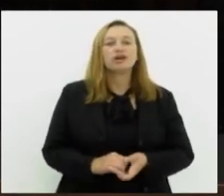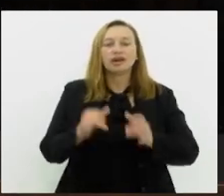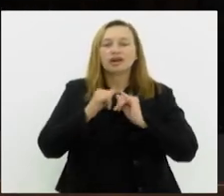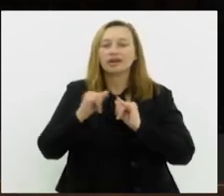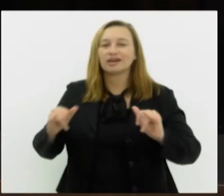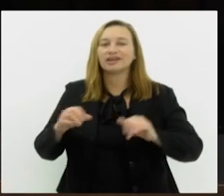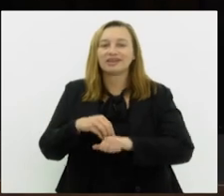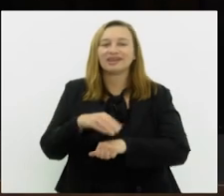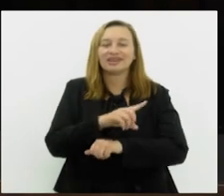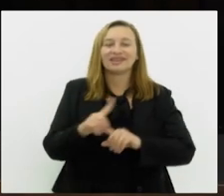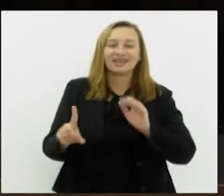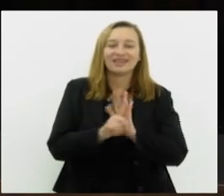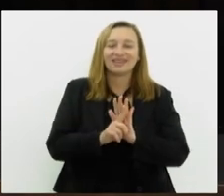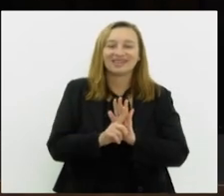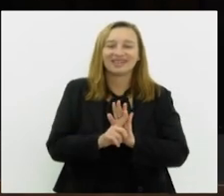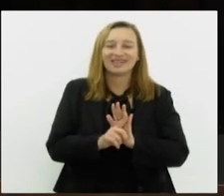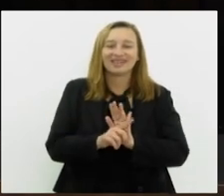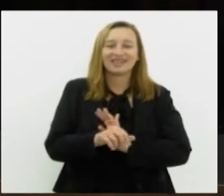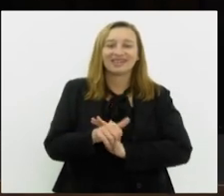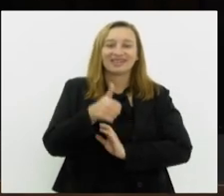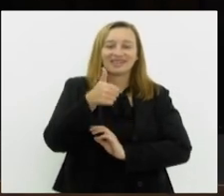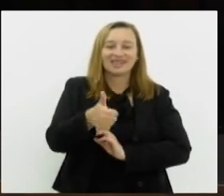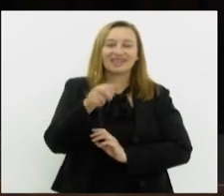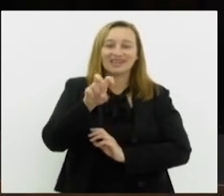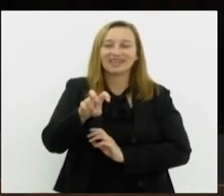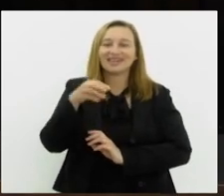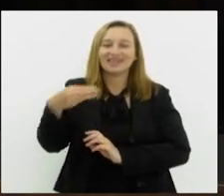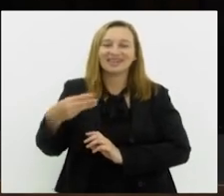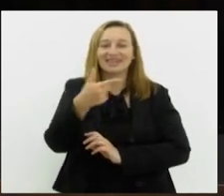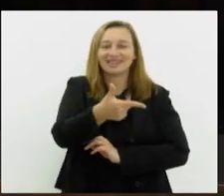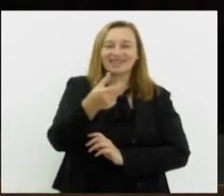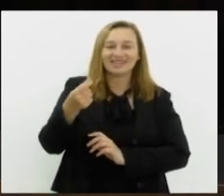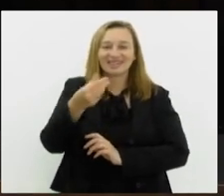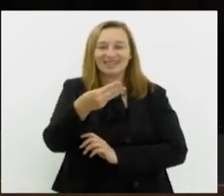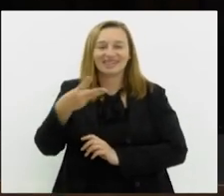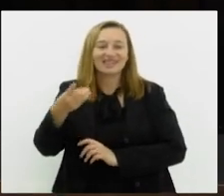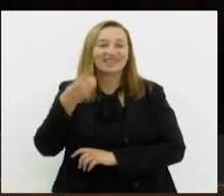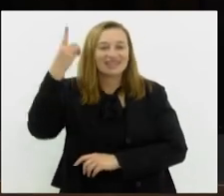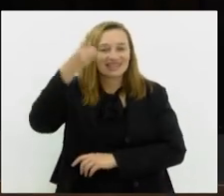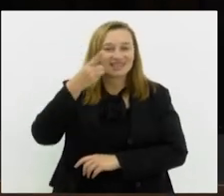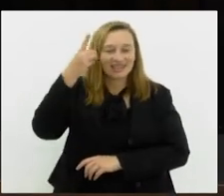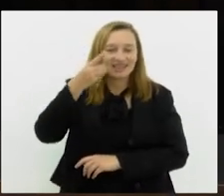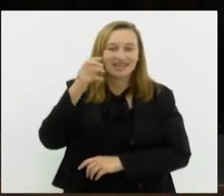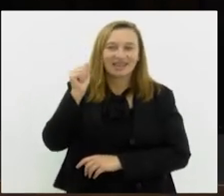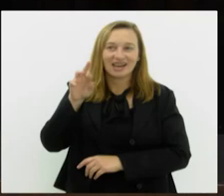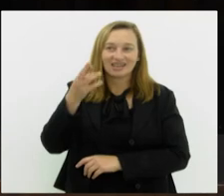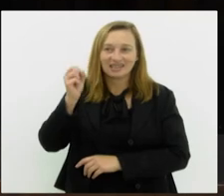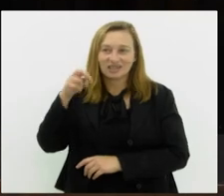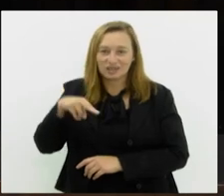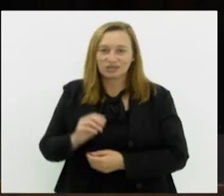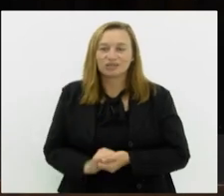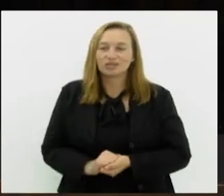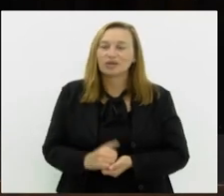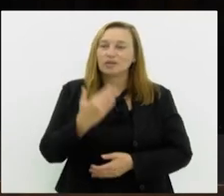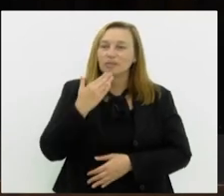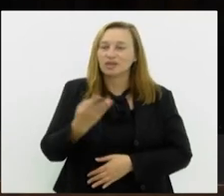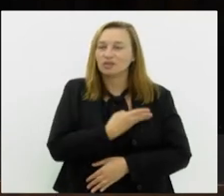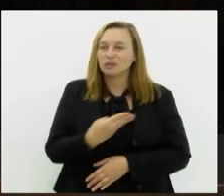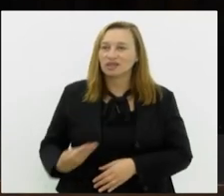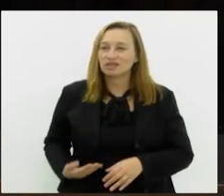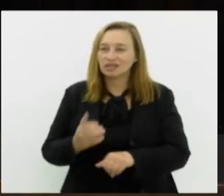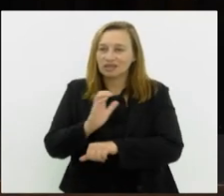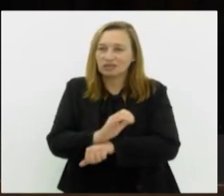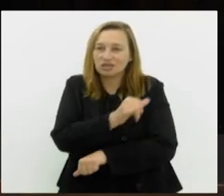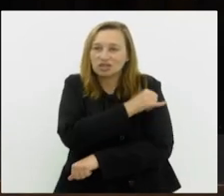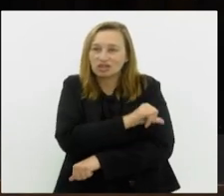Anuncio indicação legislativa número 153 de 2023, de autoria do deputado Anderson Moraes, que solicita ao excelentíssimo